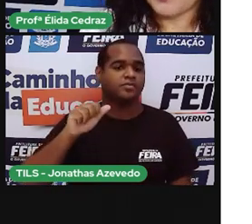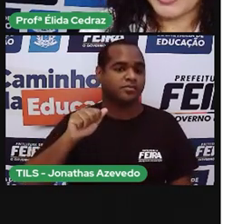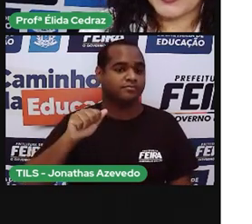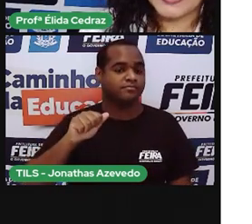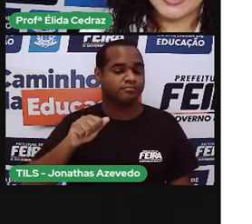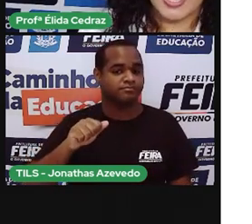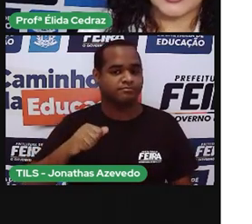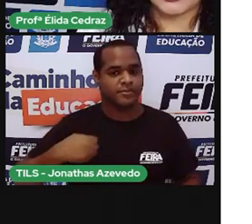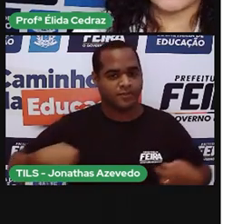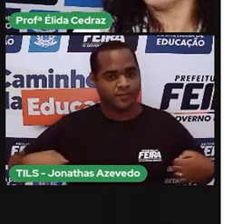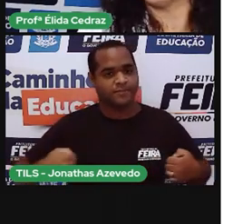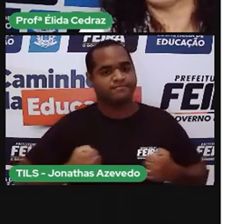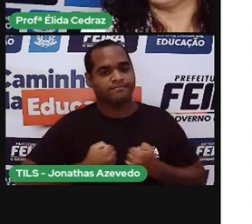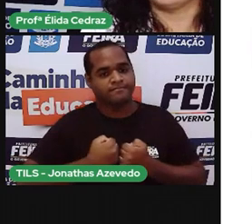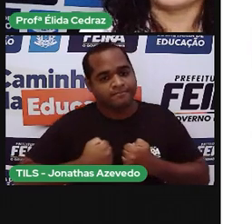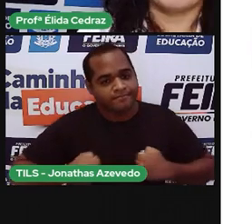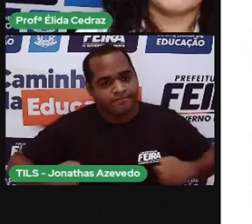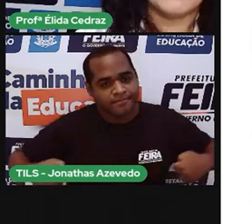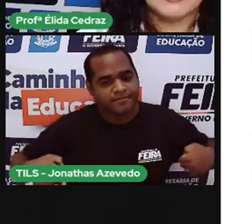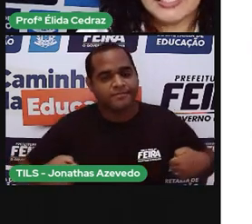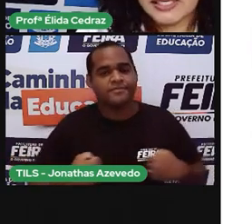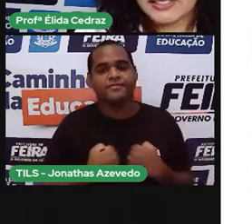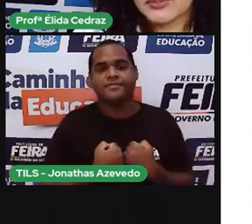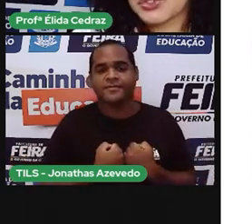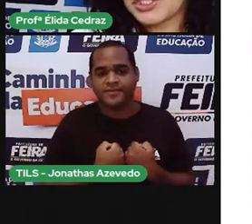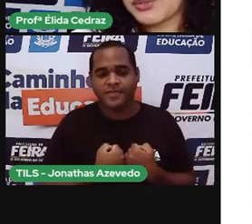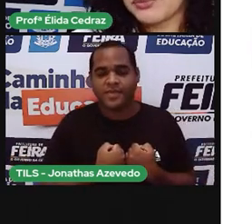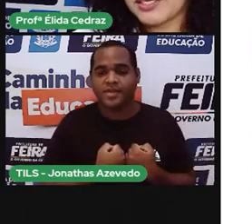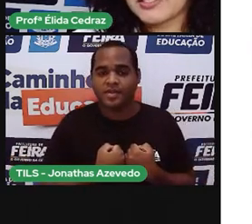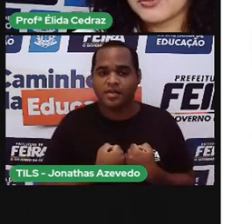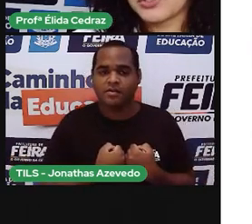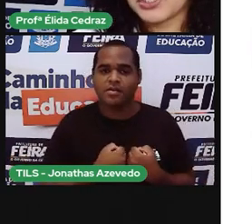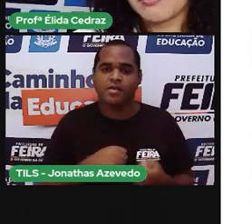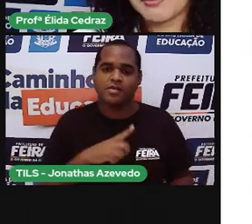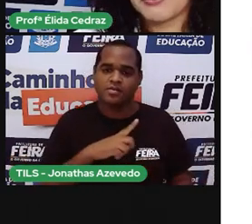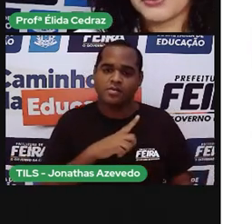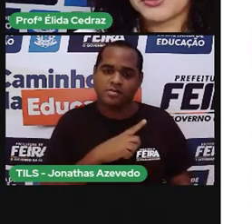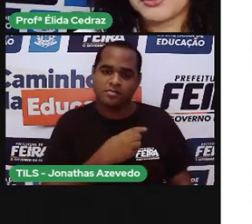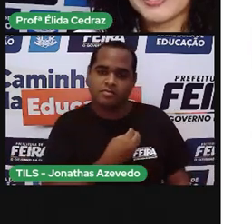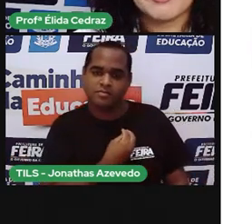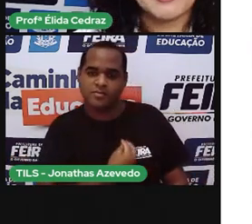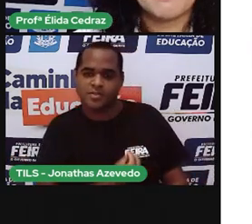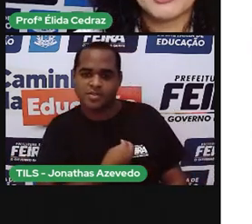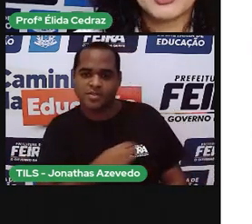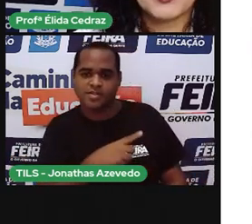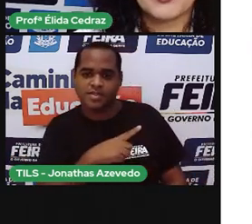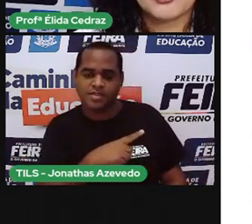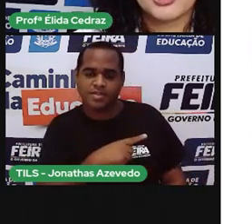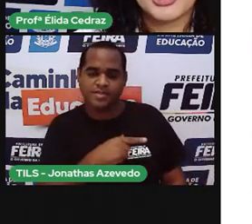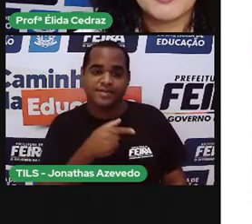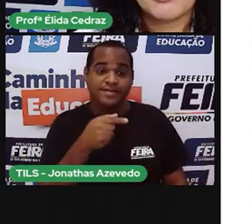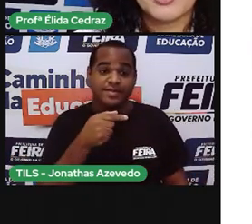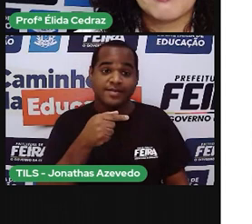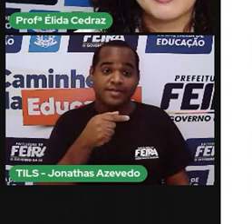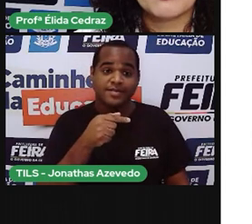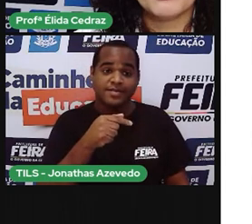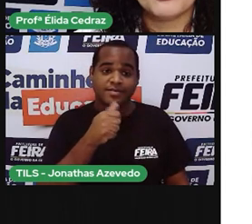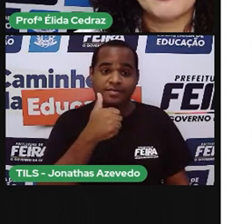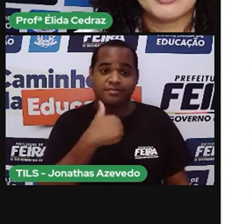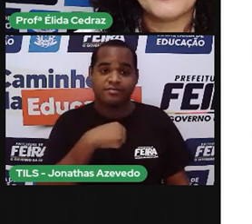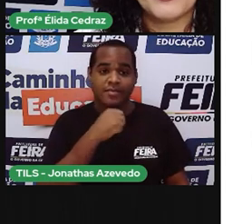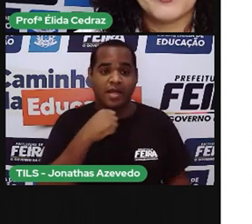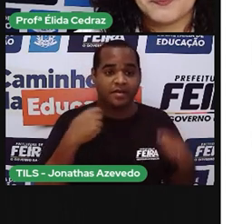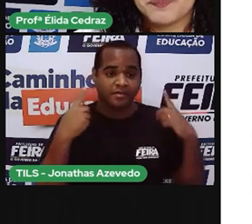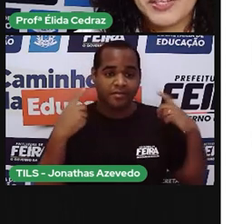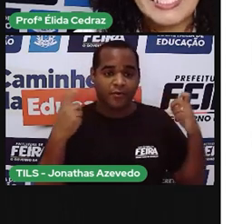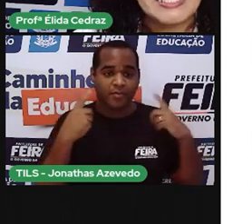o número sete quando eu era pequenininha eu tinha um desse eu gostava muito mas a minha mãe um dia ele